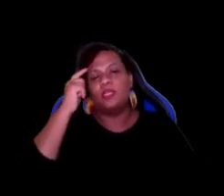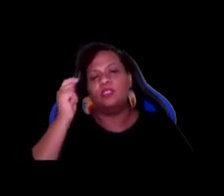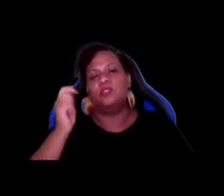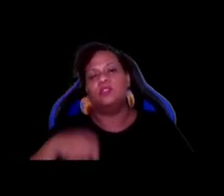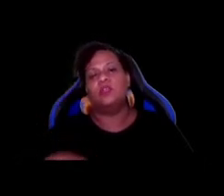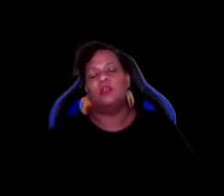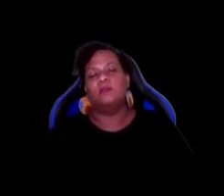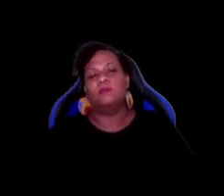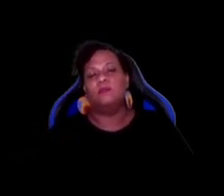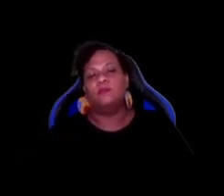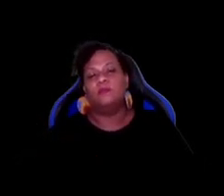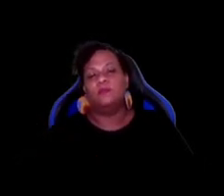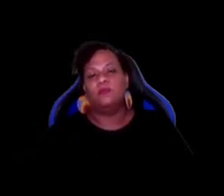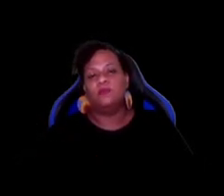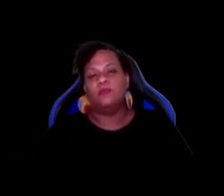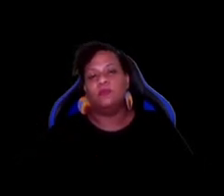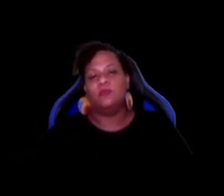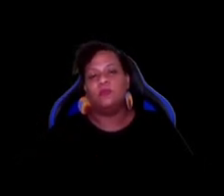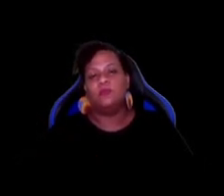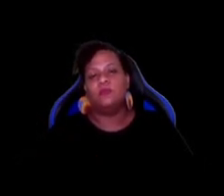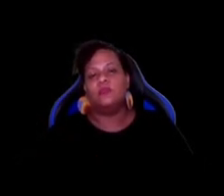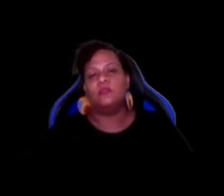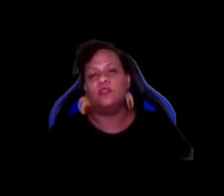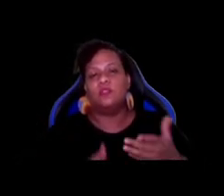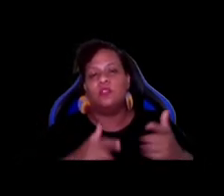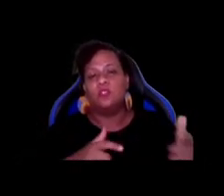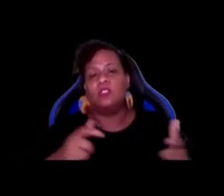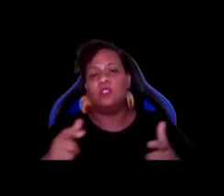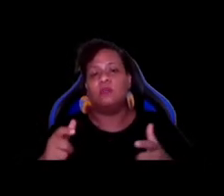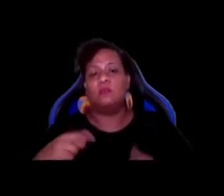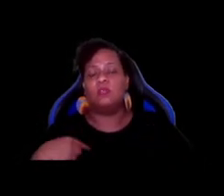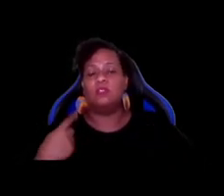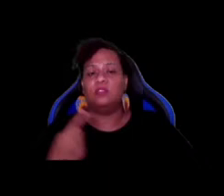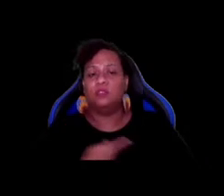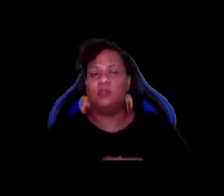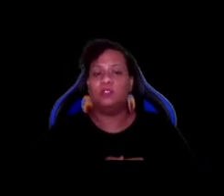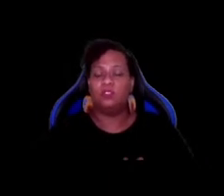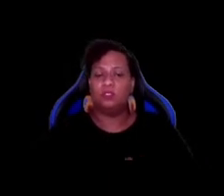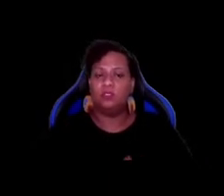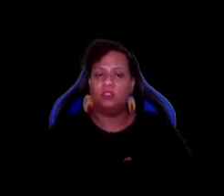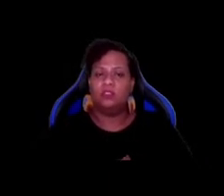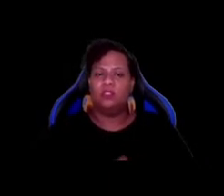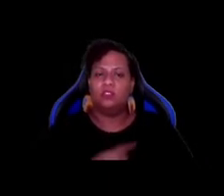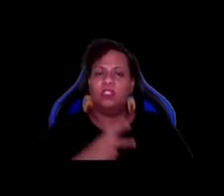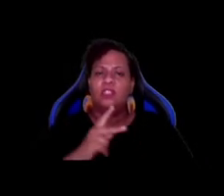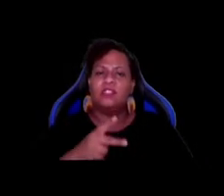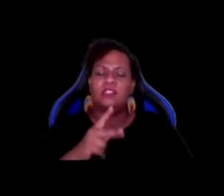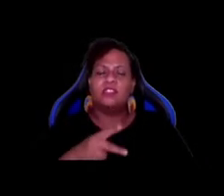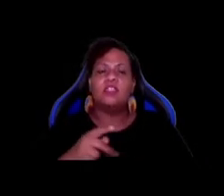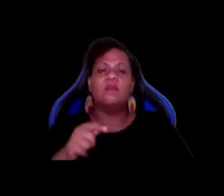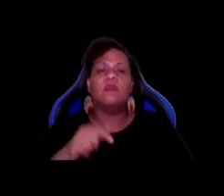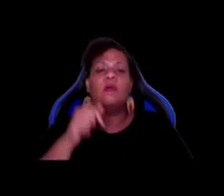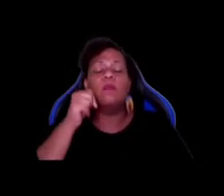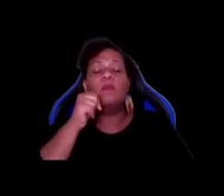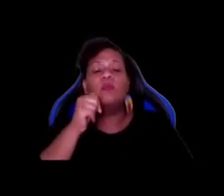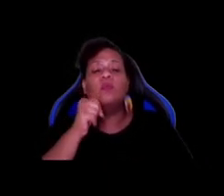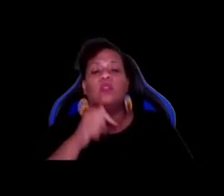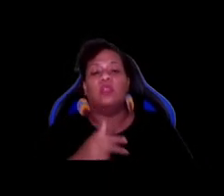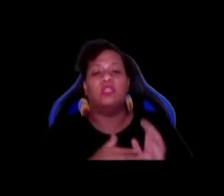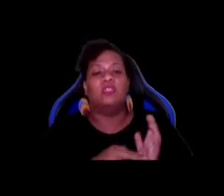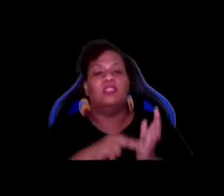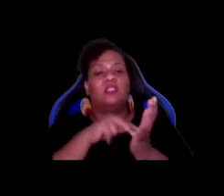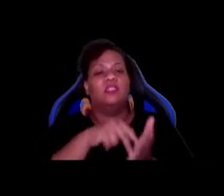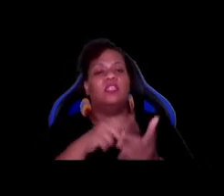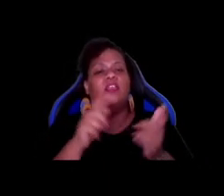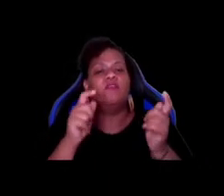questão de sempre abrir o espaço para as mulheres, né? Sempre colocar as mulheres no devido lugar que